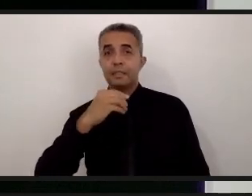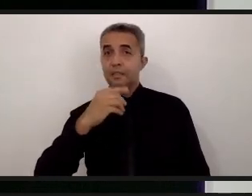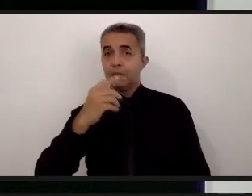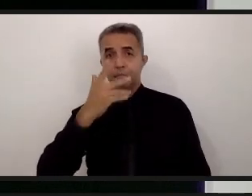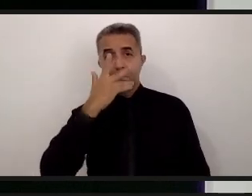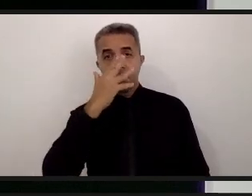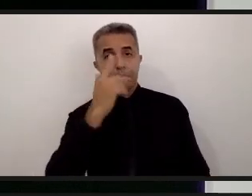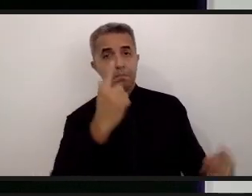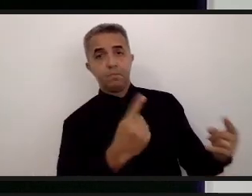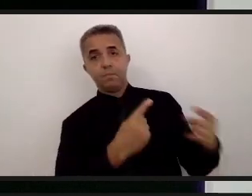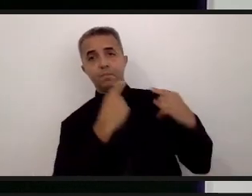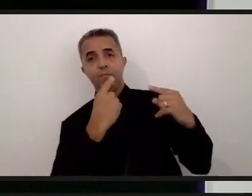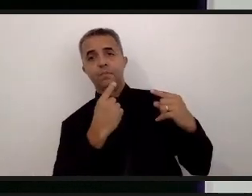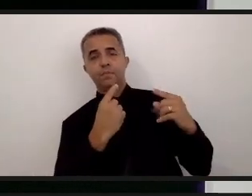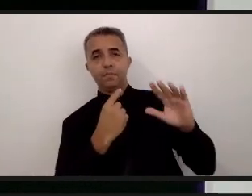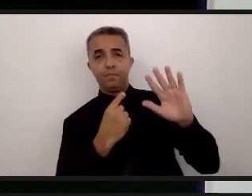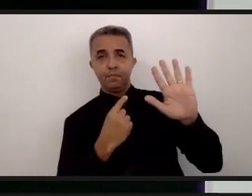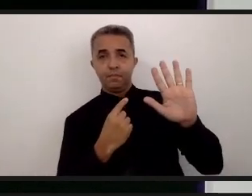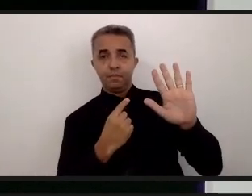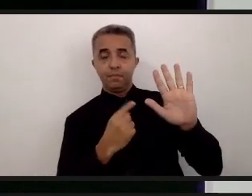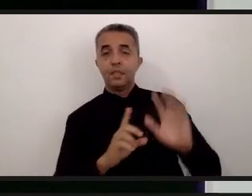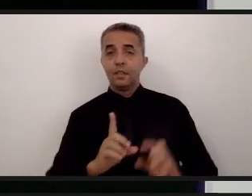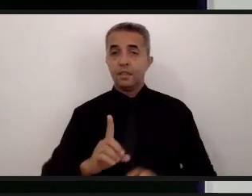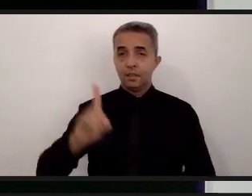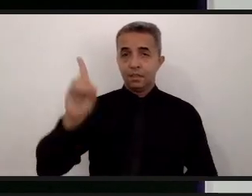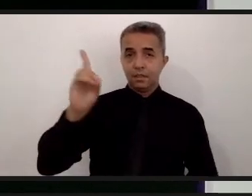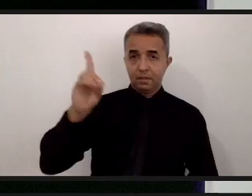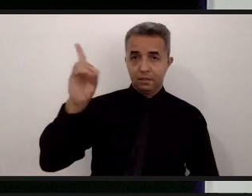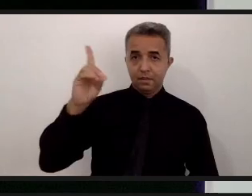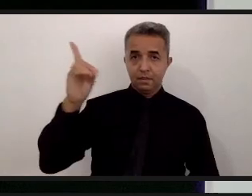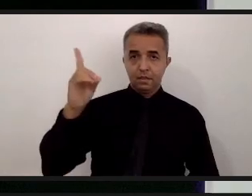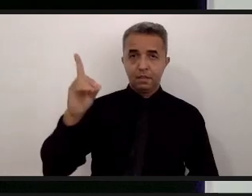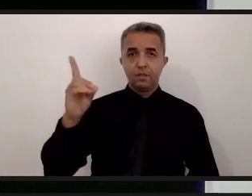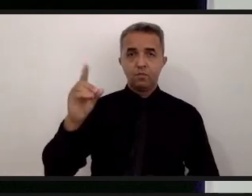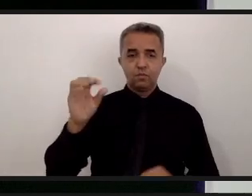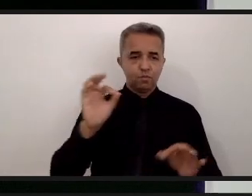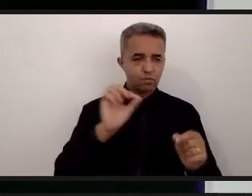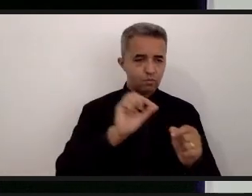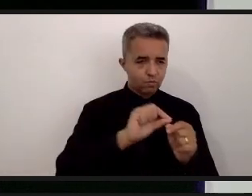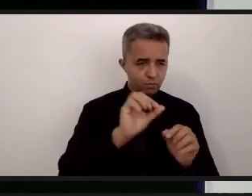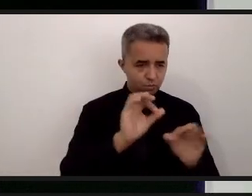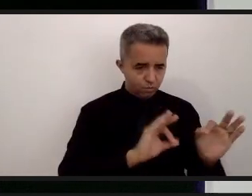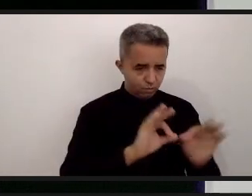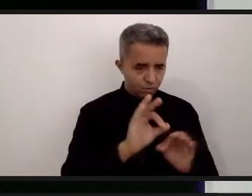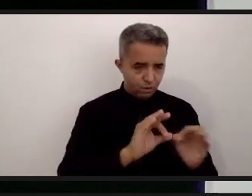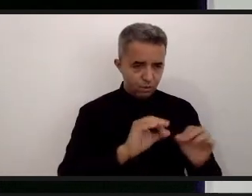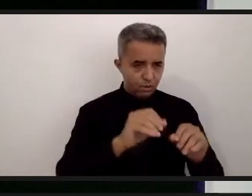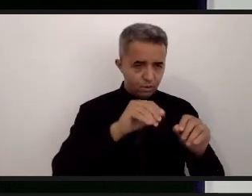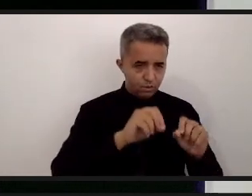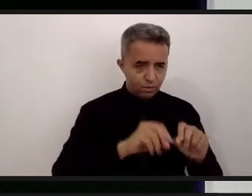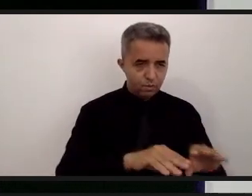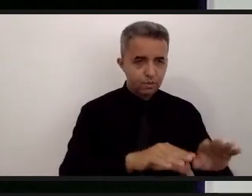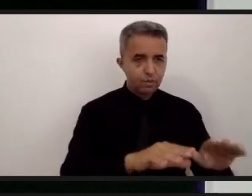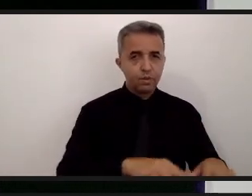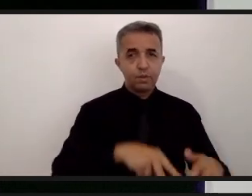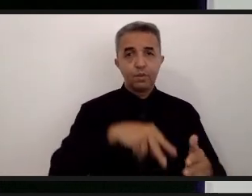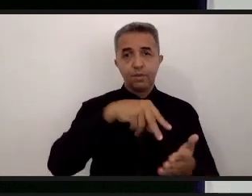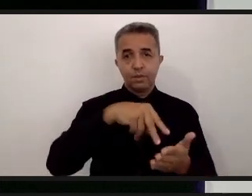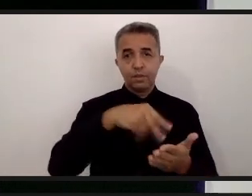verdade, a forma como Deus nos criou para nós sermos cuidadas,